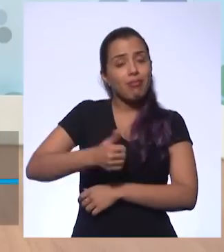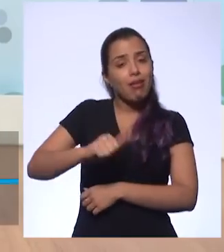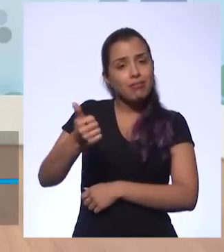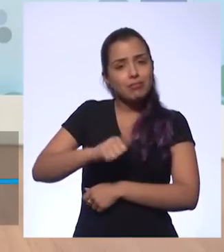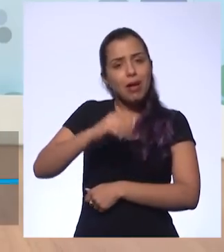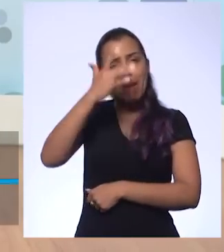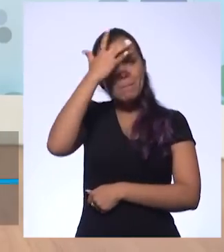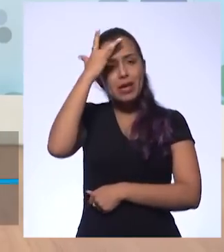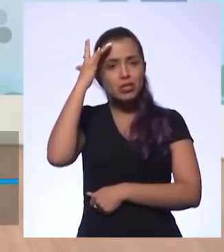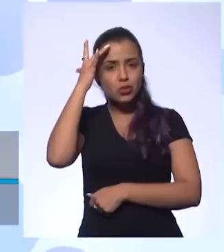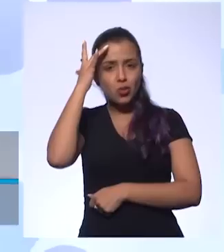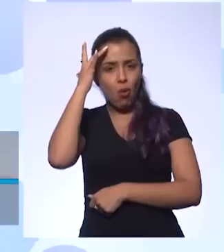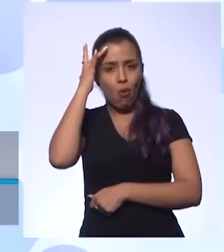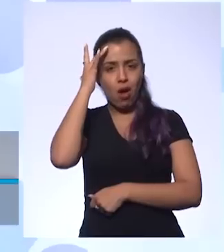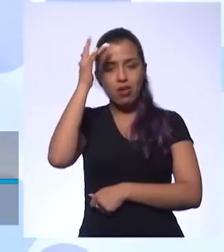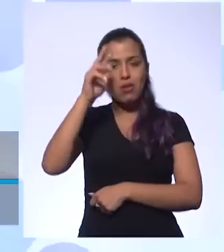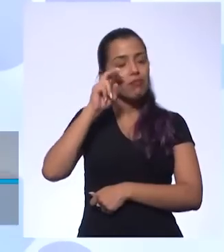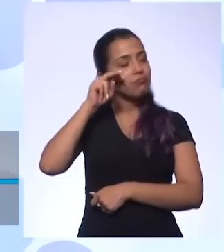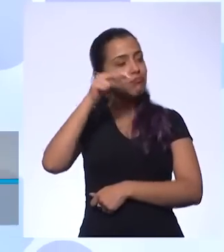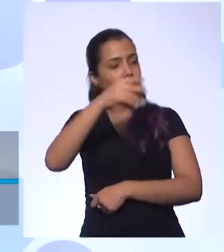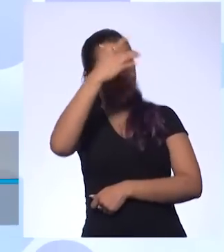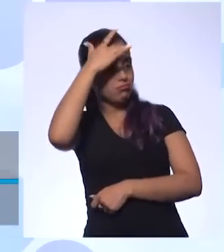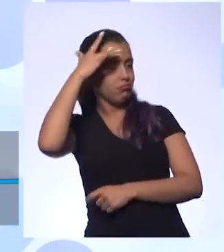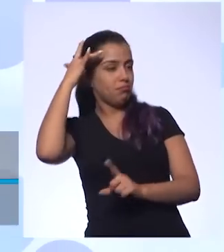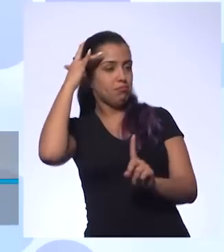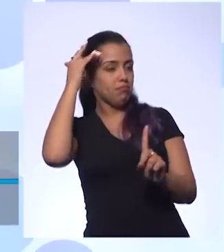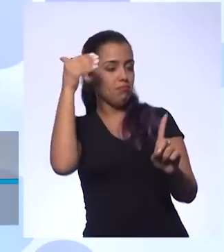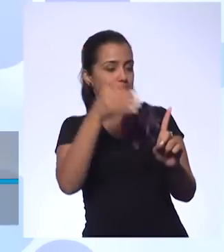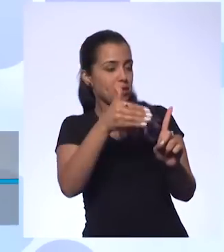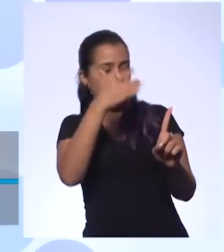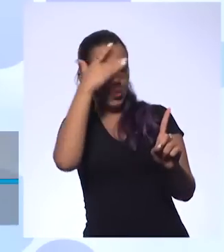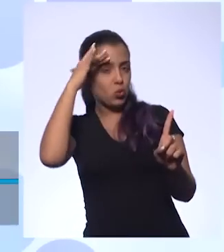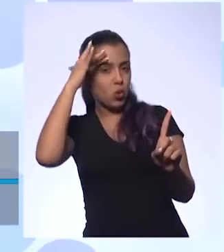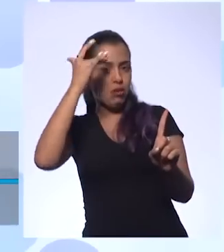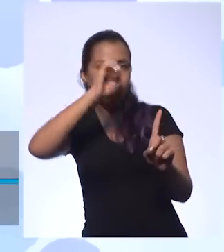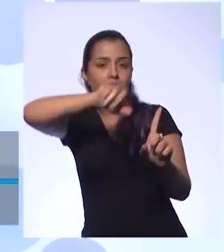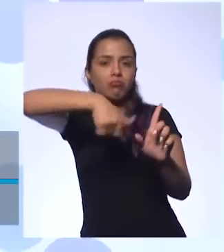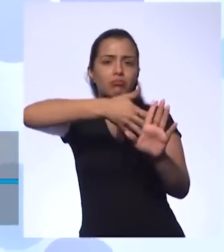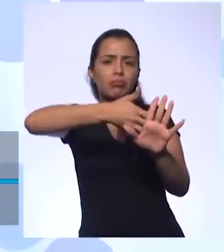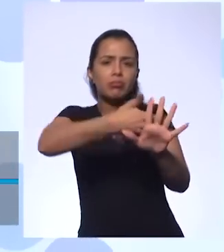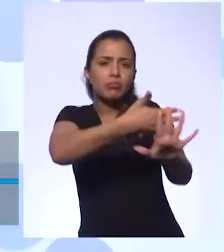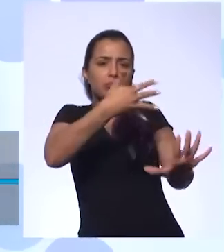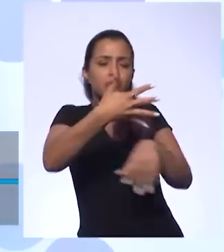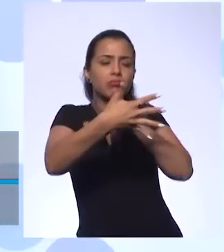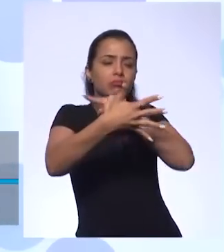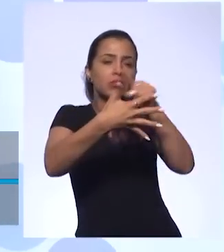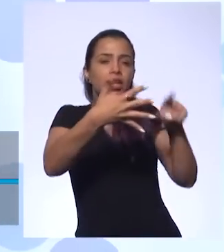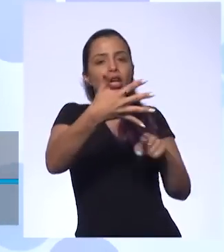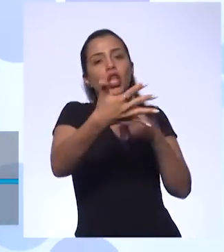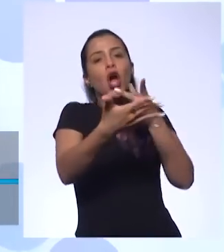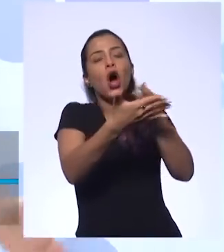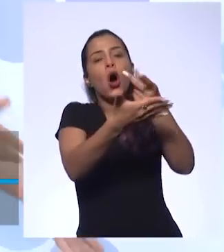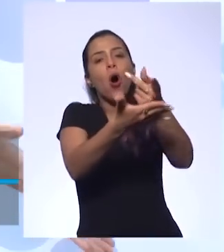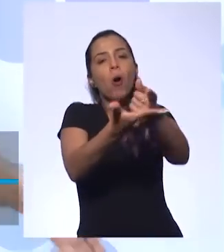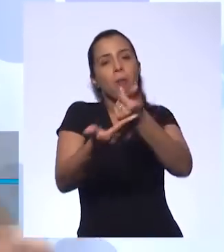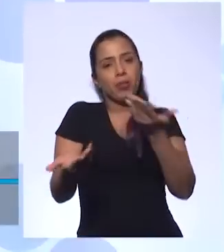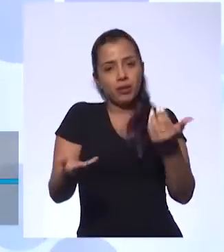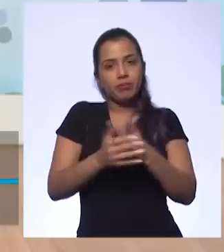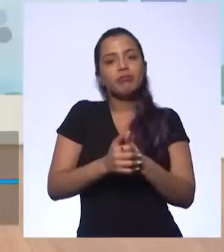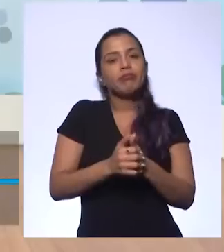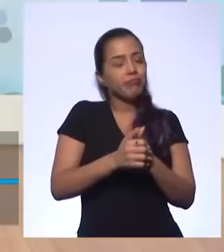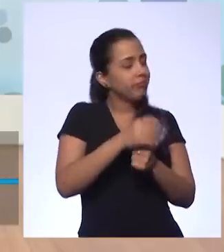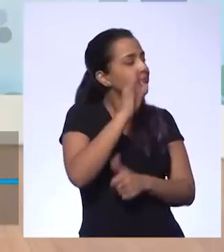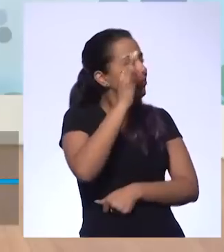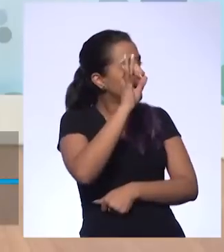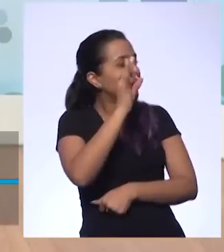consumidora. É. Pessoa não pode ser consumidora, pessoa é pessoa. É. Então é isso. Ai, deixa Bom, eu falar. eu nem Não, vim pro chat,